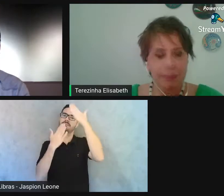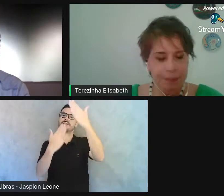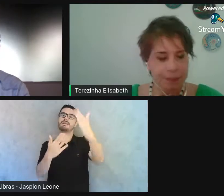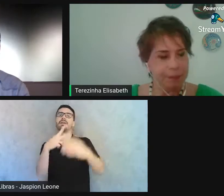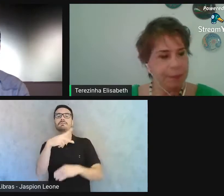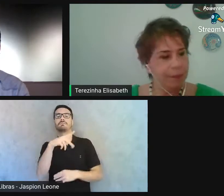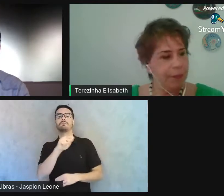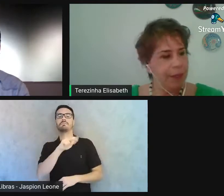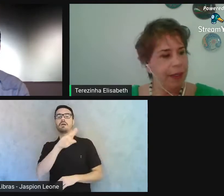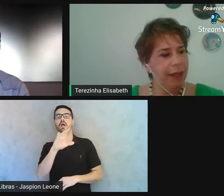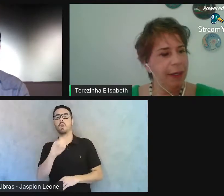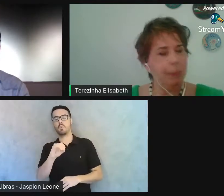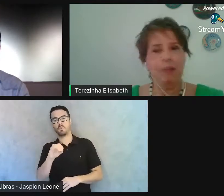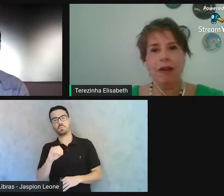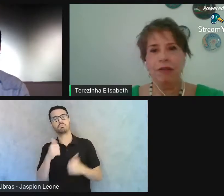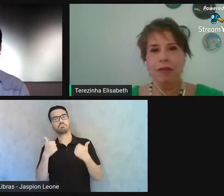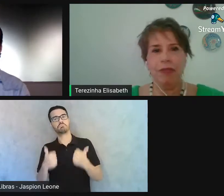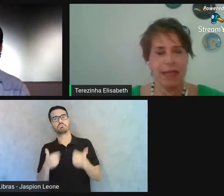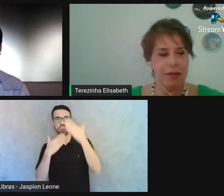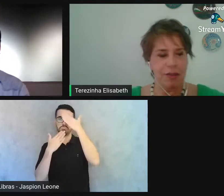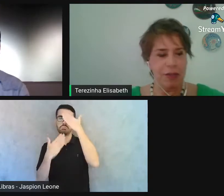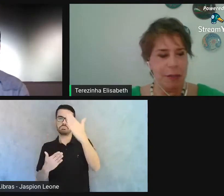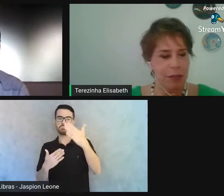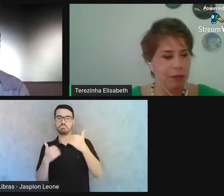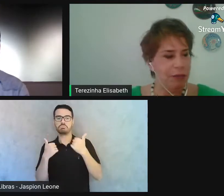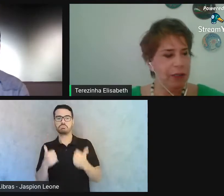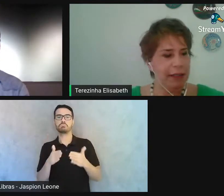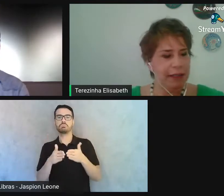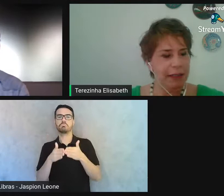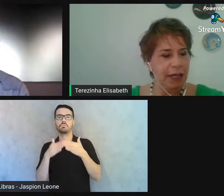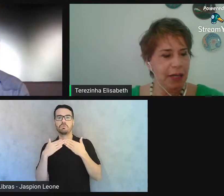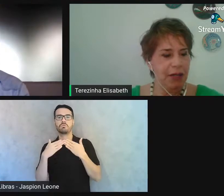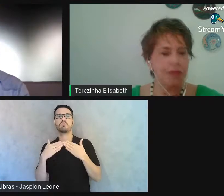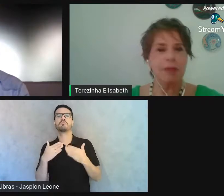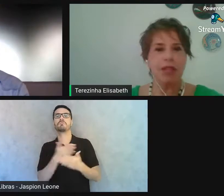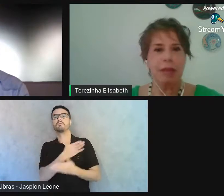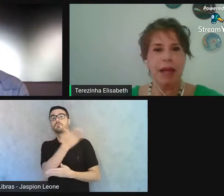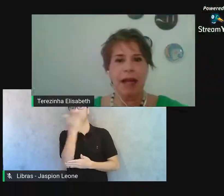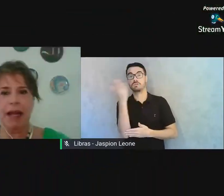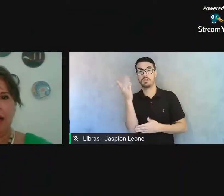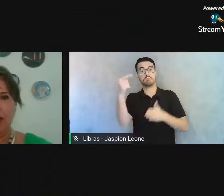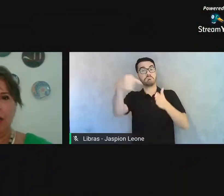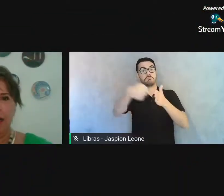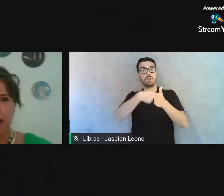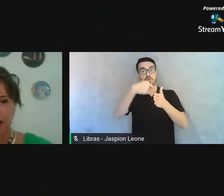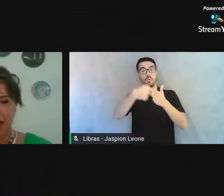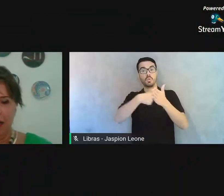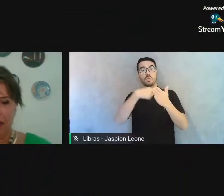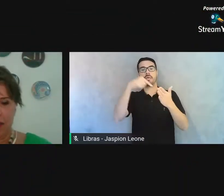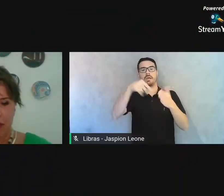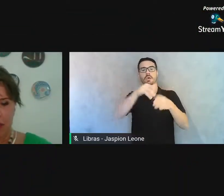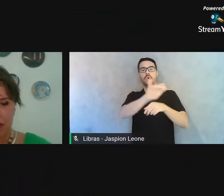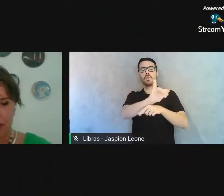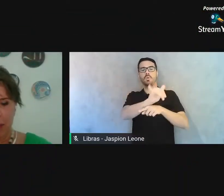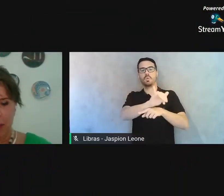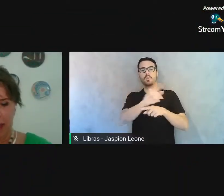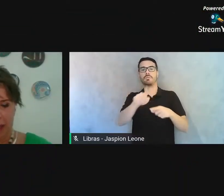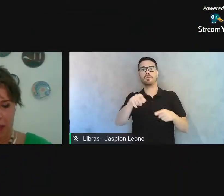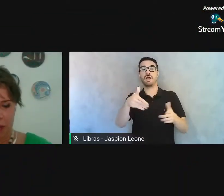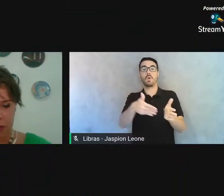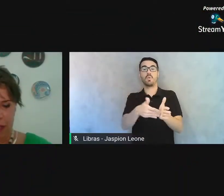Paulo. Por favor, façam suas perguntas. Nós vamos chamar agora a nossa